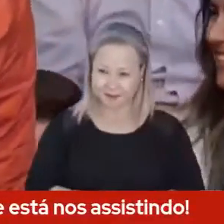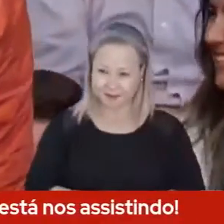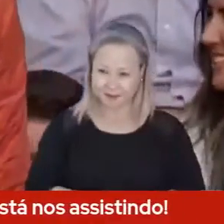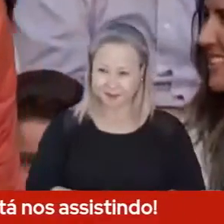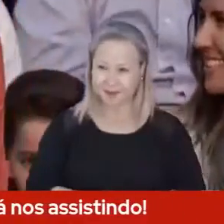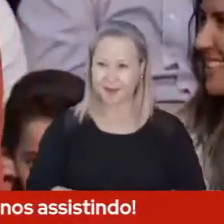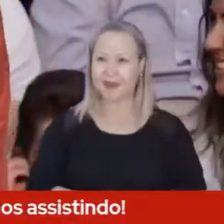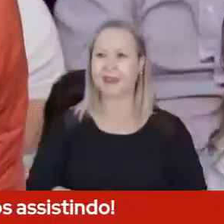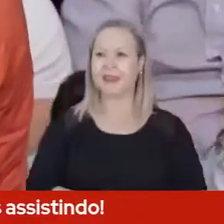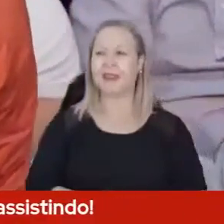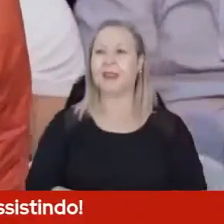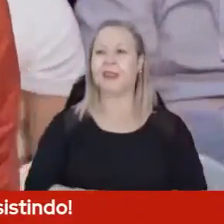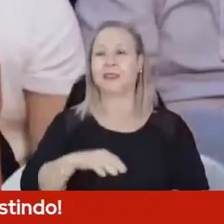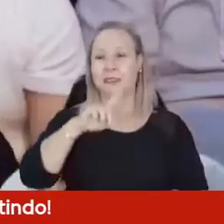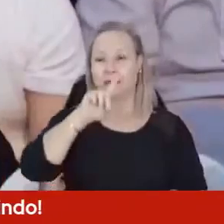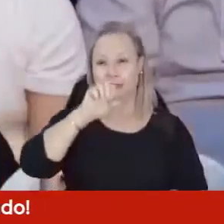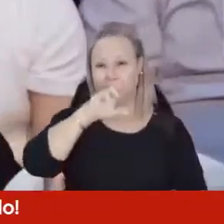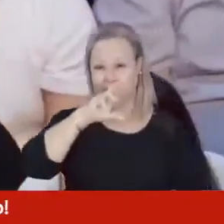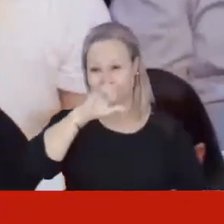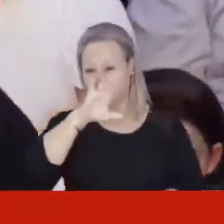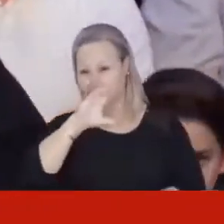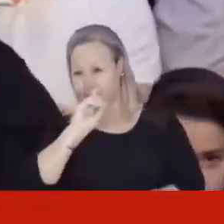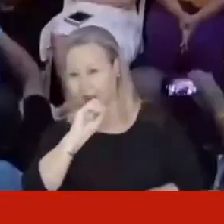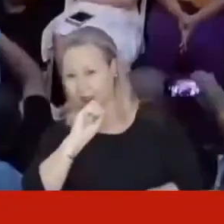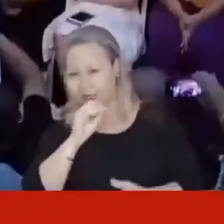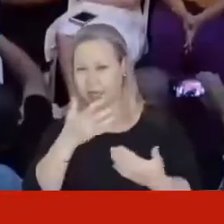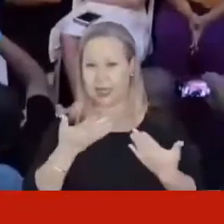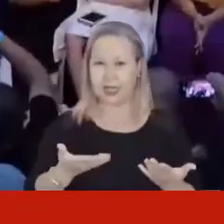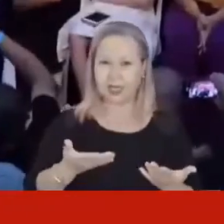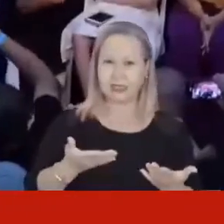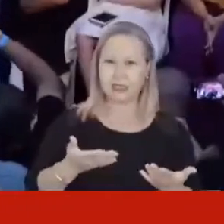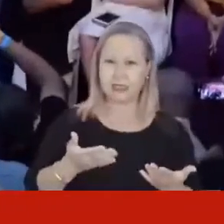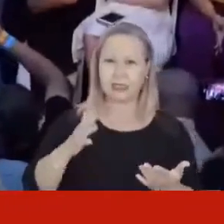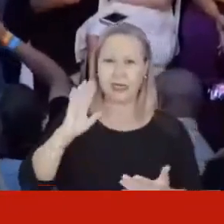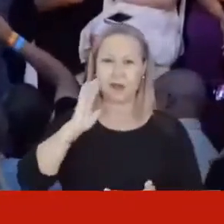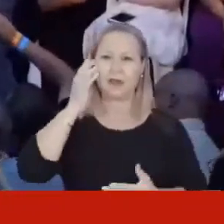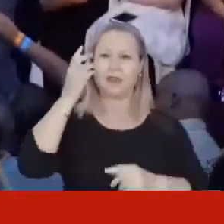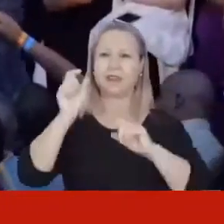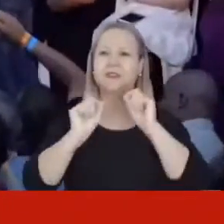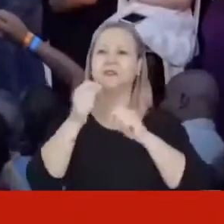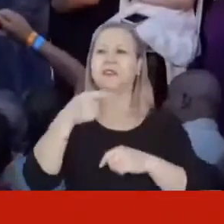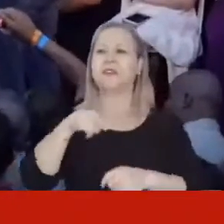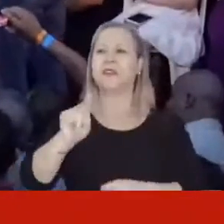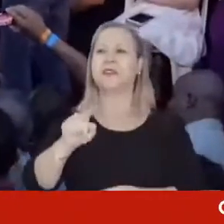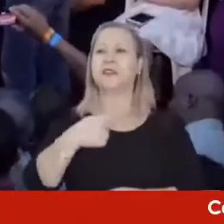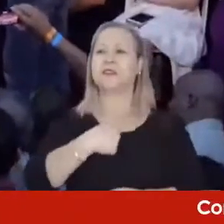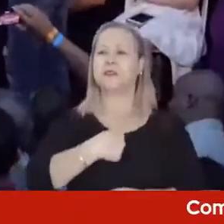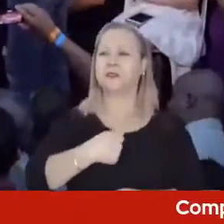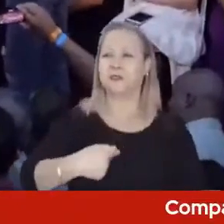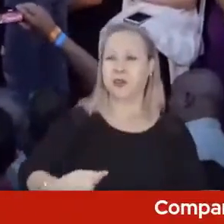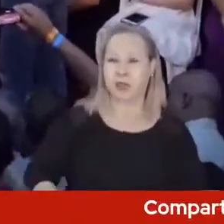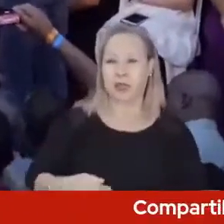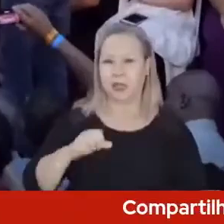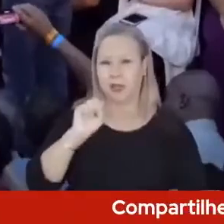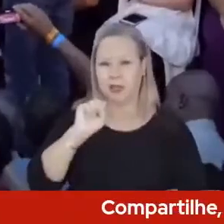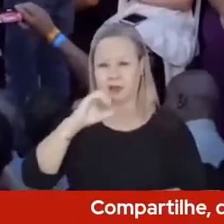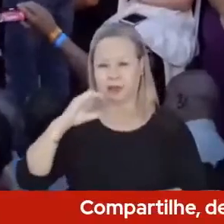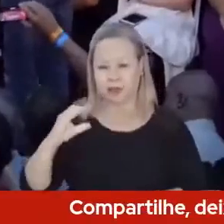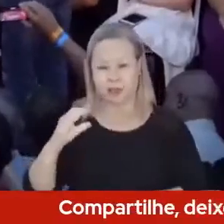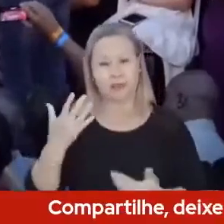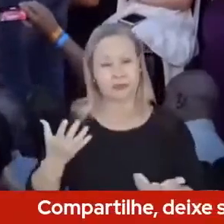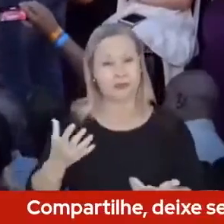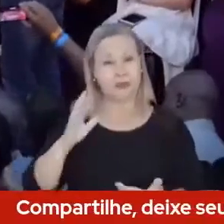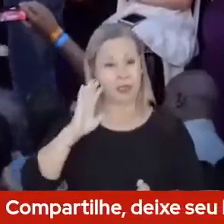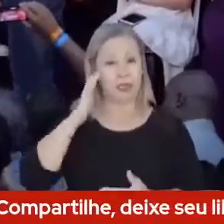o Décio estão ali decidindo quem vai ser o nosso governador de Santa Catarina. Espero que os dois resolvam para a gente